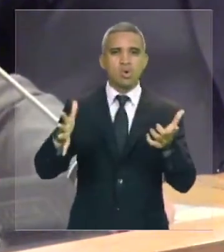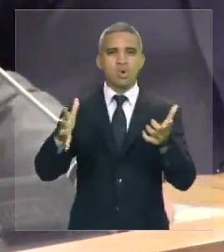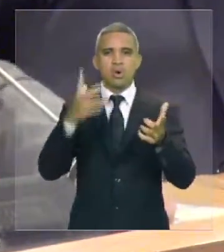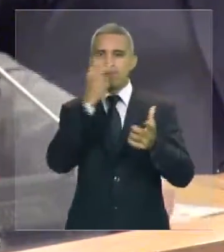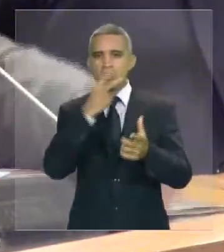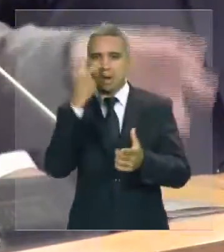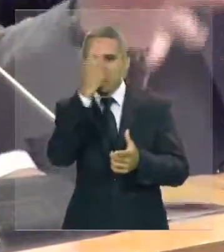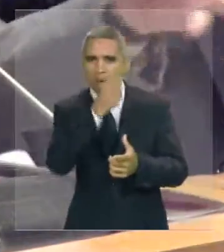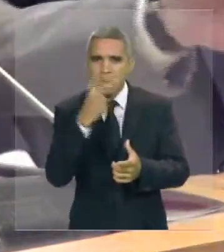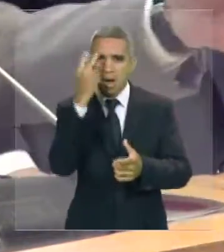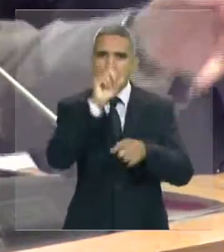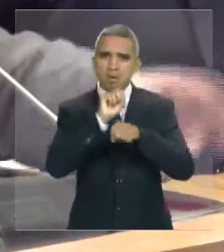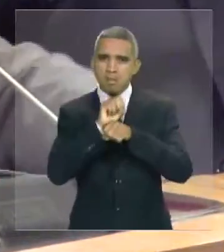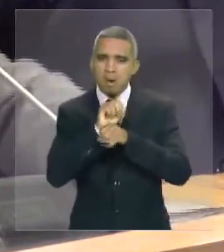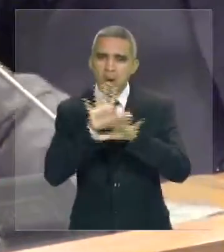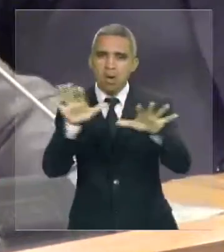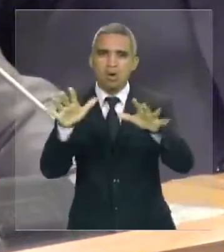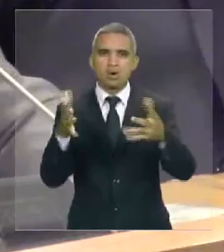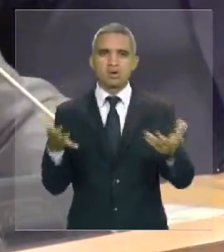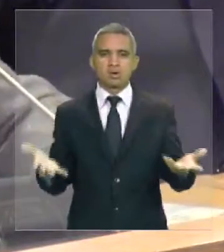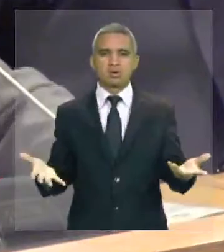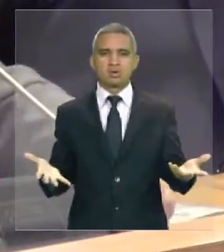e tentam escamotear